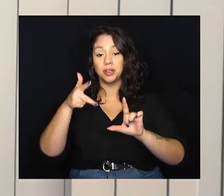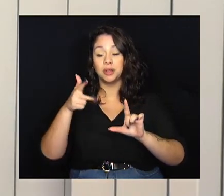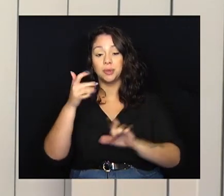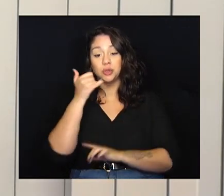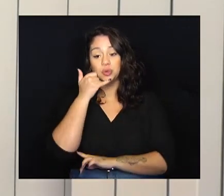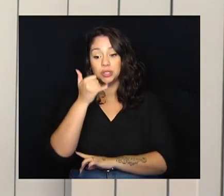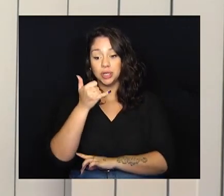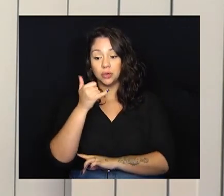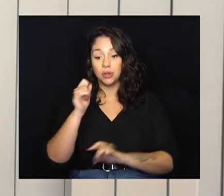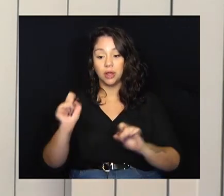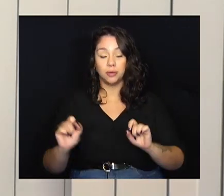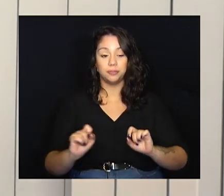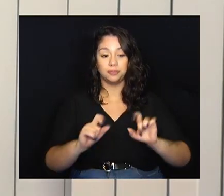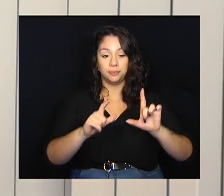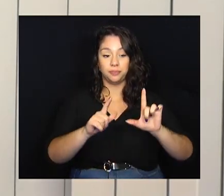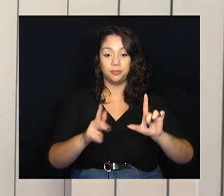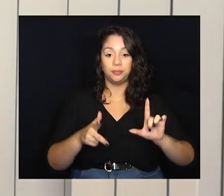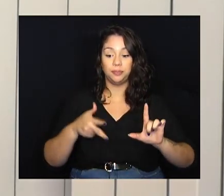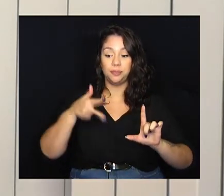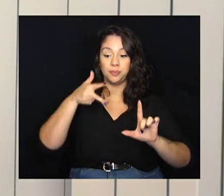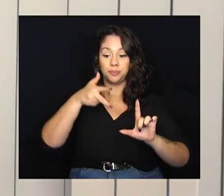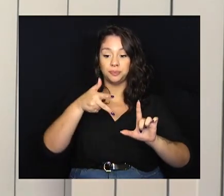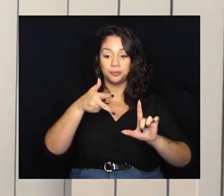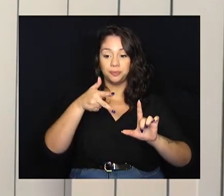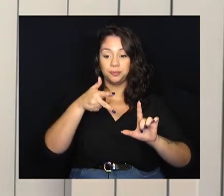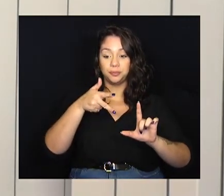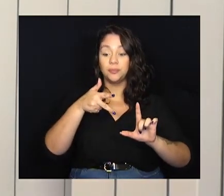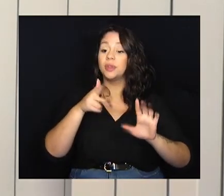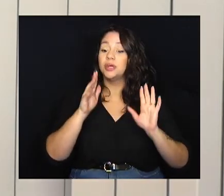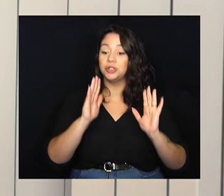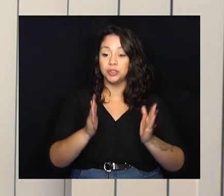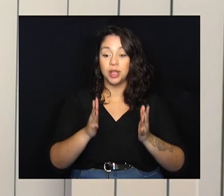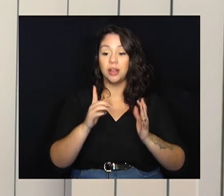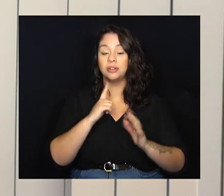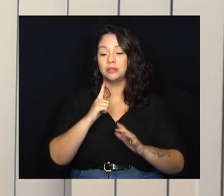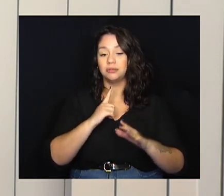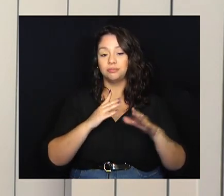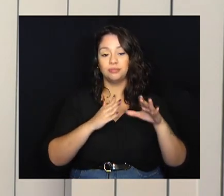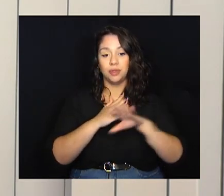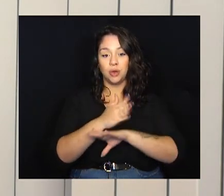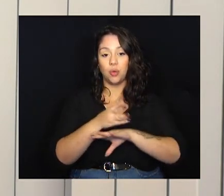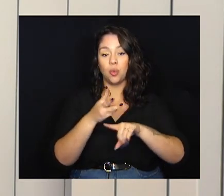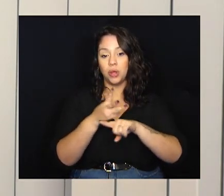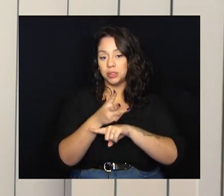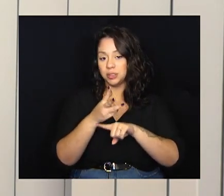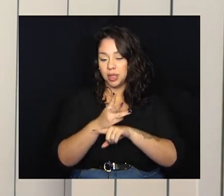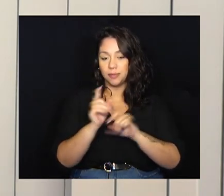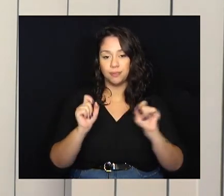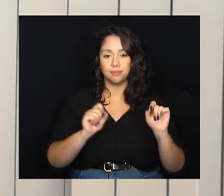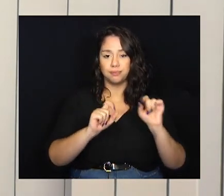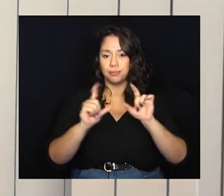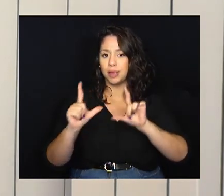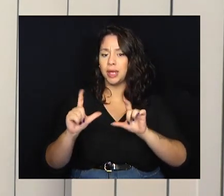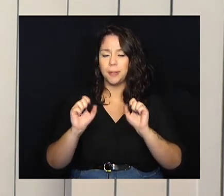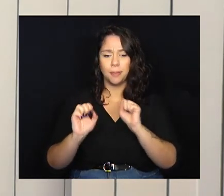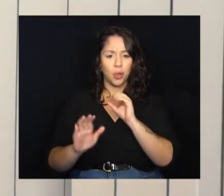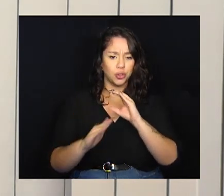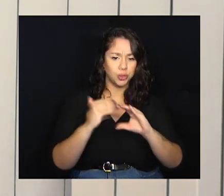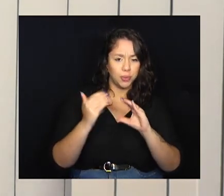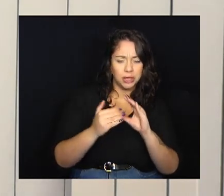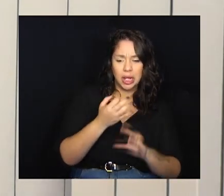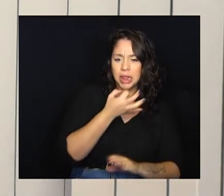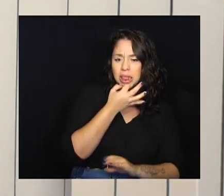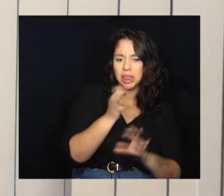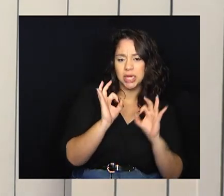apontada aqui ó para este QR Code você já tem acesso ao nosso WhatsApp e aí você pode mandar um elogio